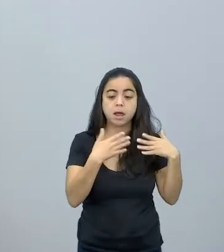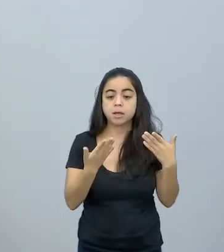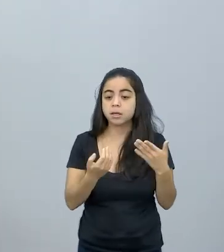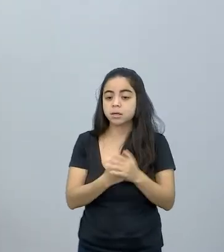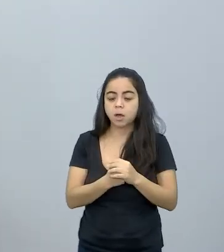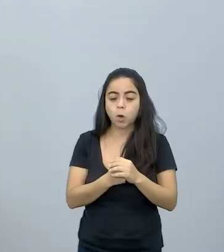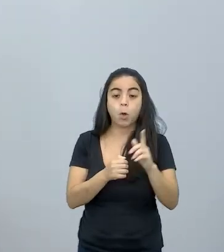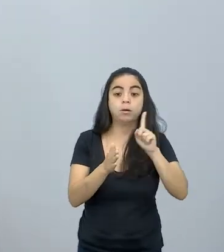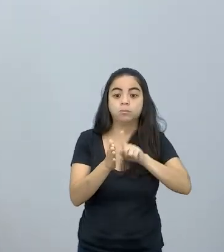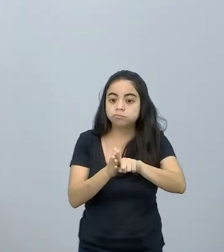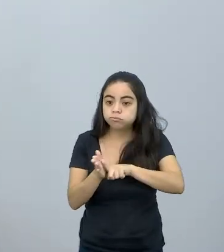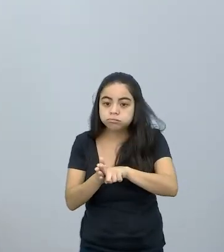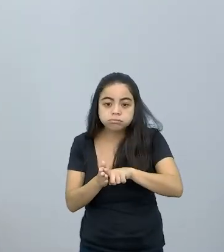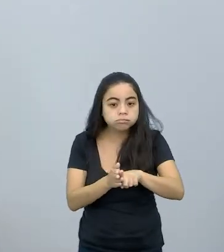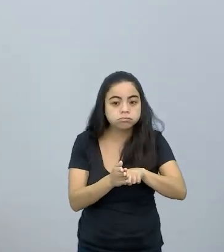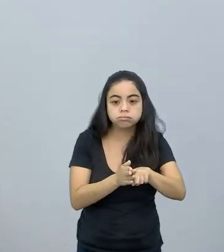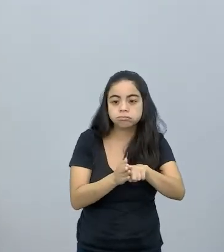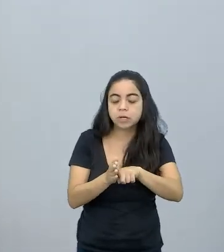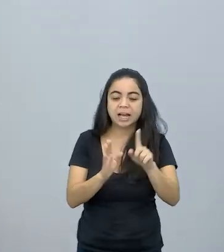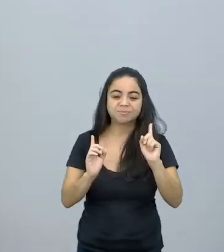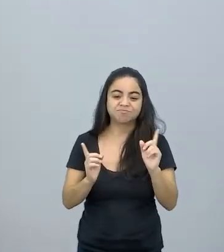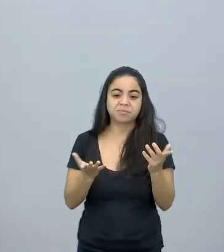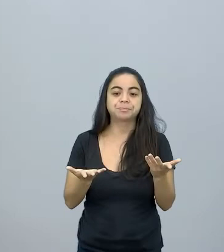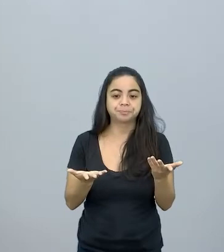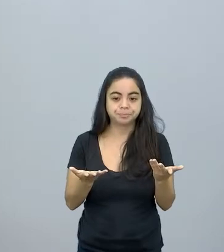de ir lá, colocar a mão na massa,